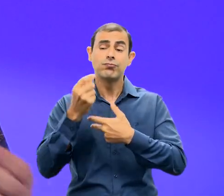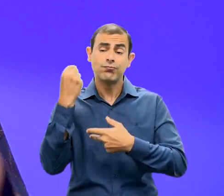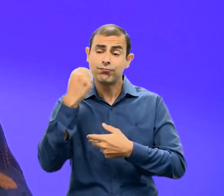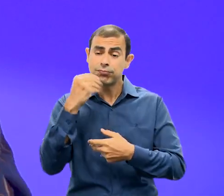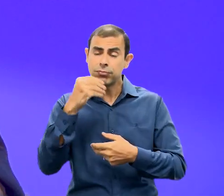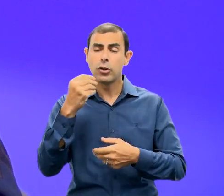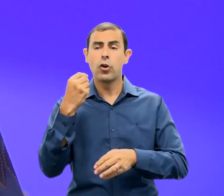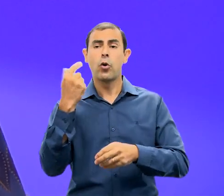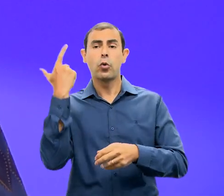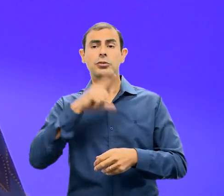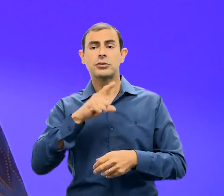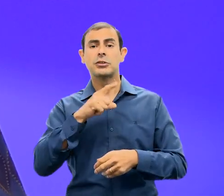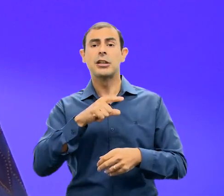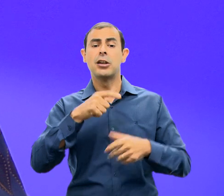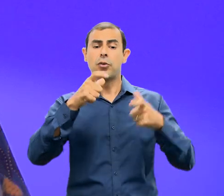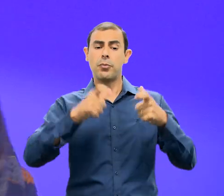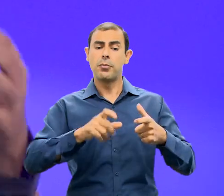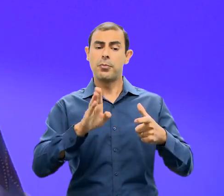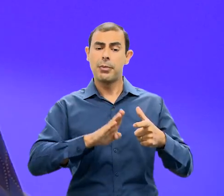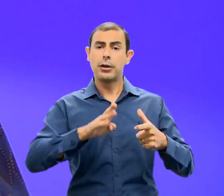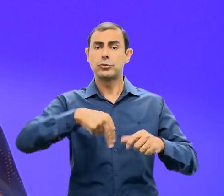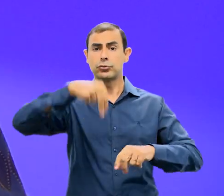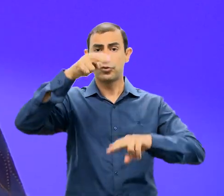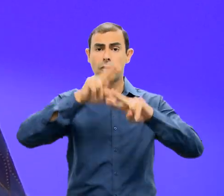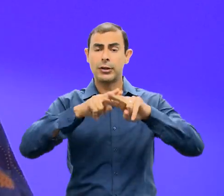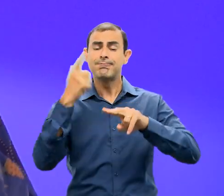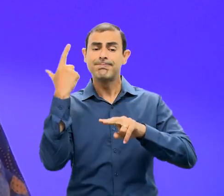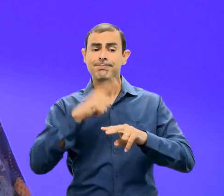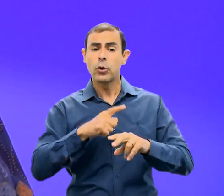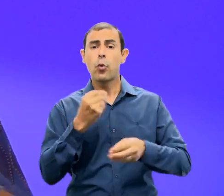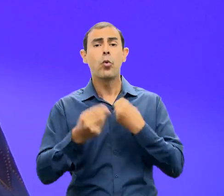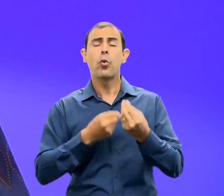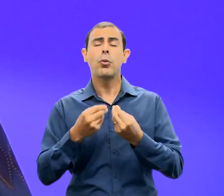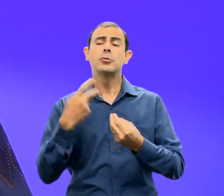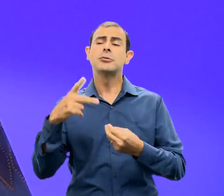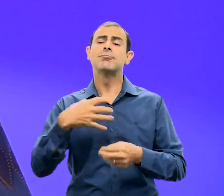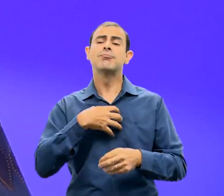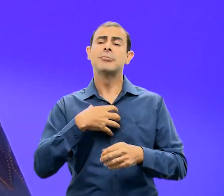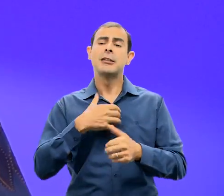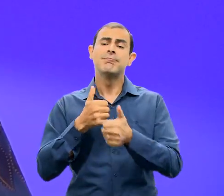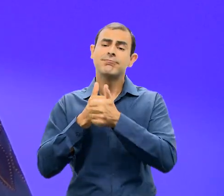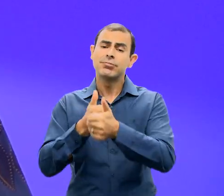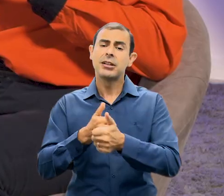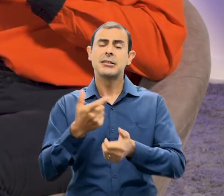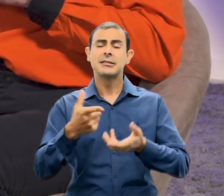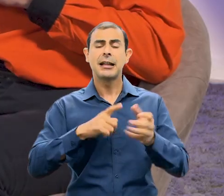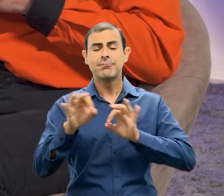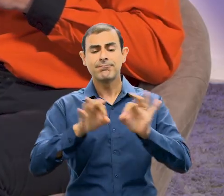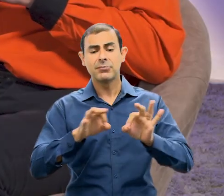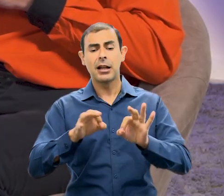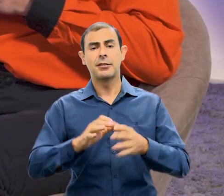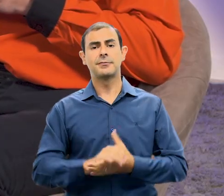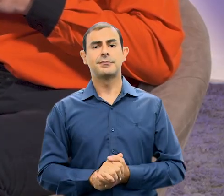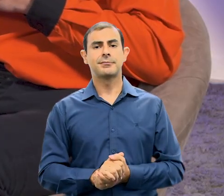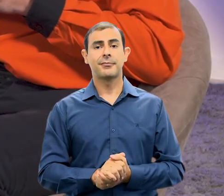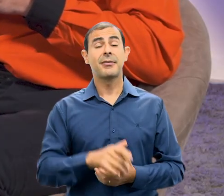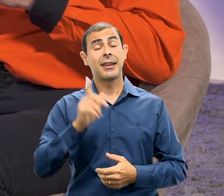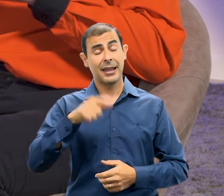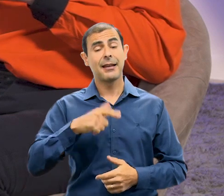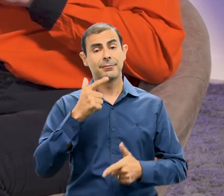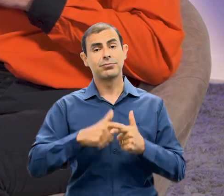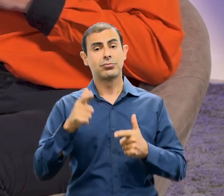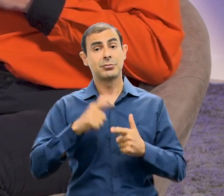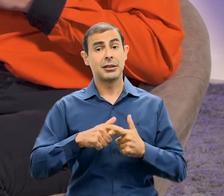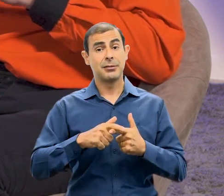no Jardim Noroeste e em outros bairros também que necessitam, como é que está o andamento dessas questões aqui em Campo Grande? Pois é, esse é um problema crônico em